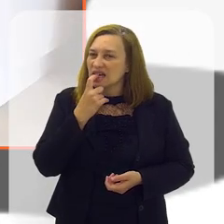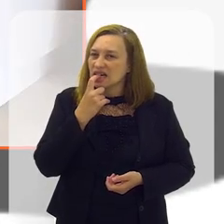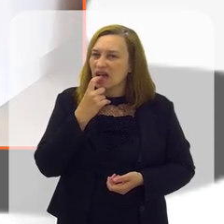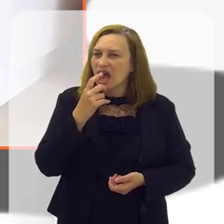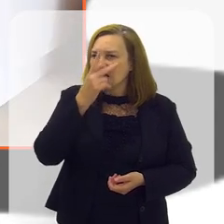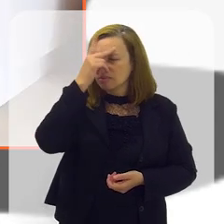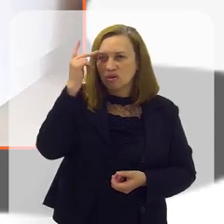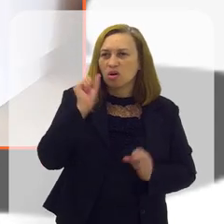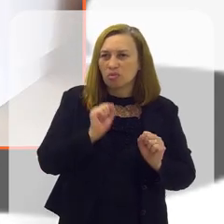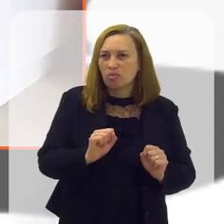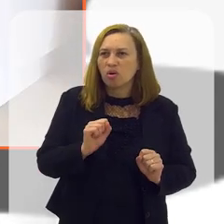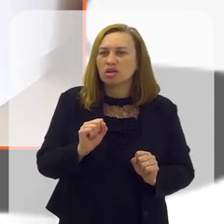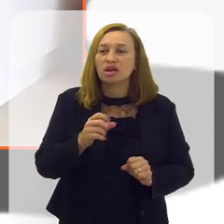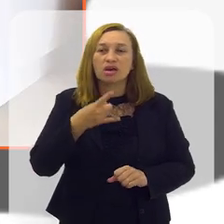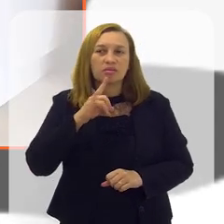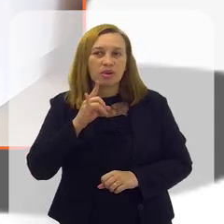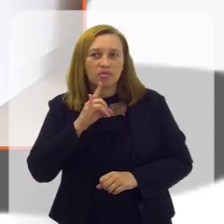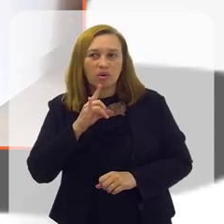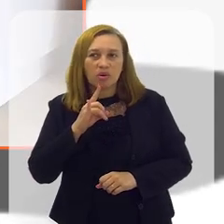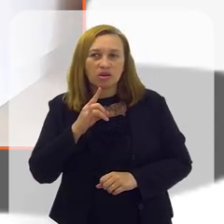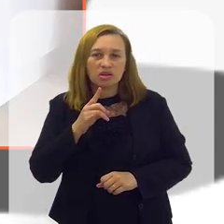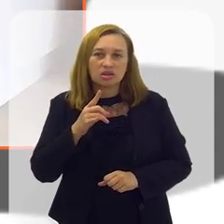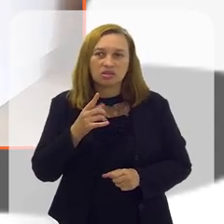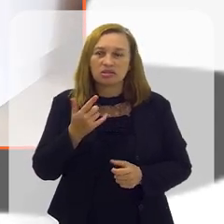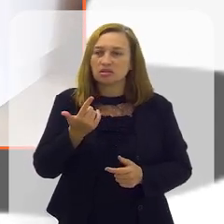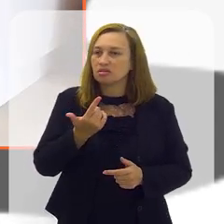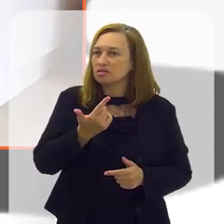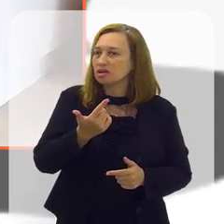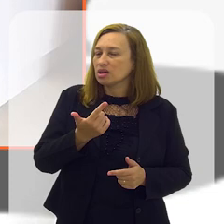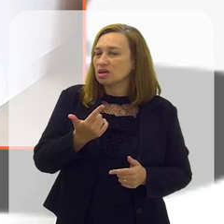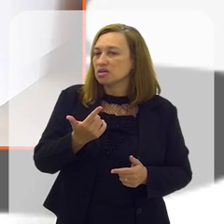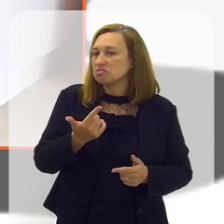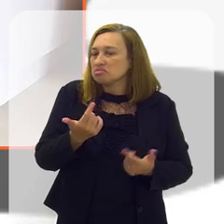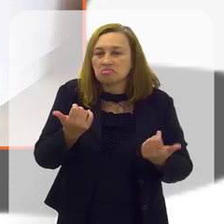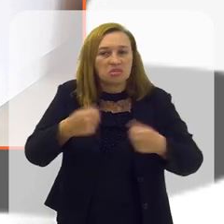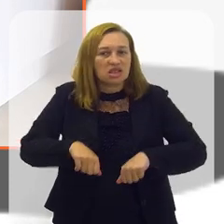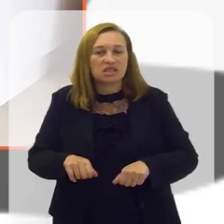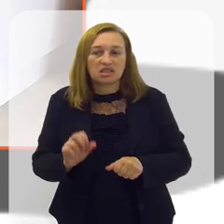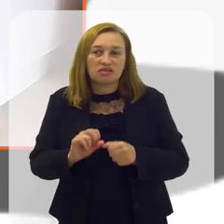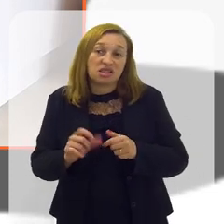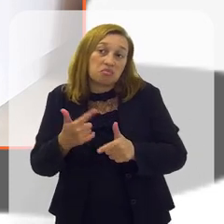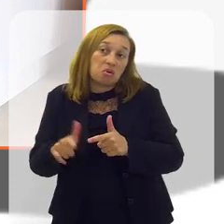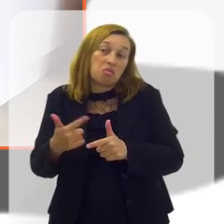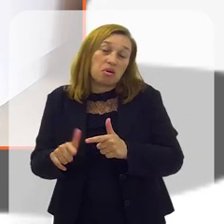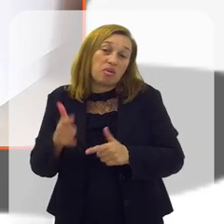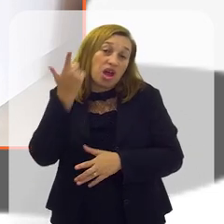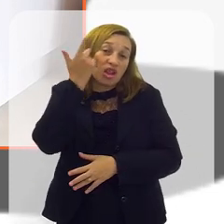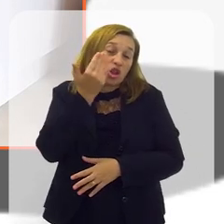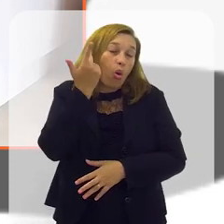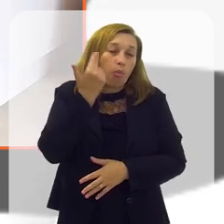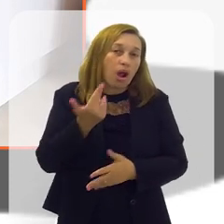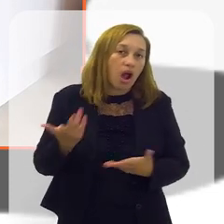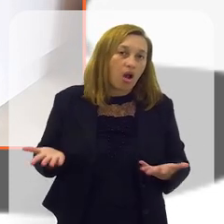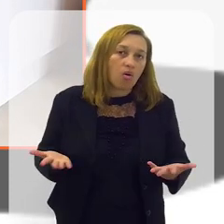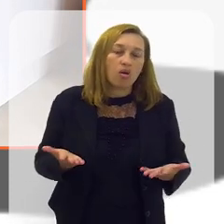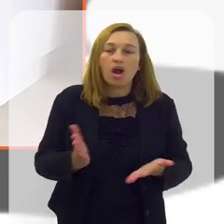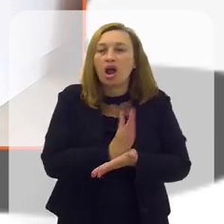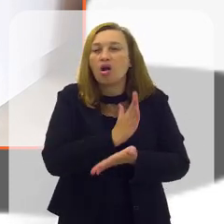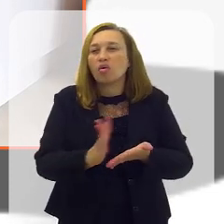Você inveja as pessoas que podem beber sem criar problemas? Ou seja, é muito